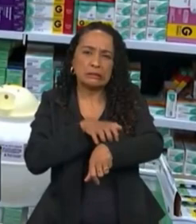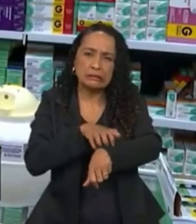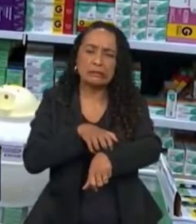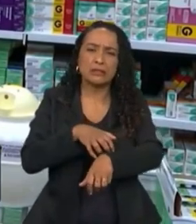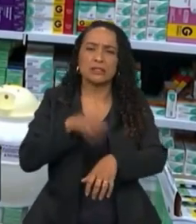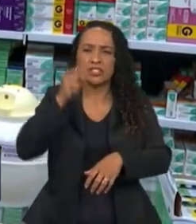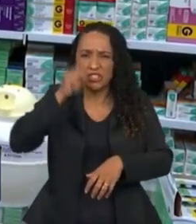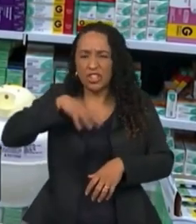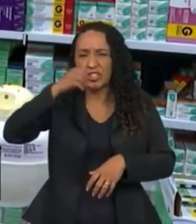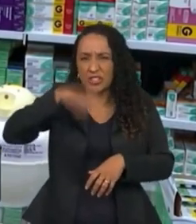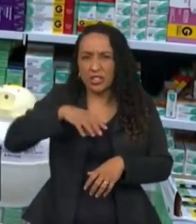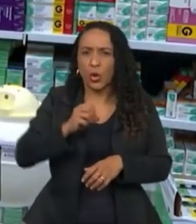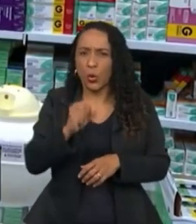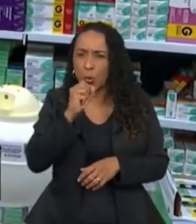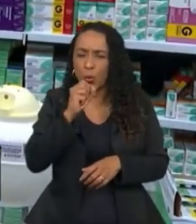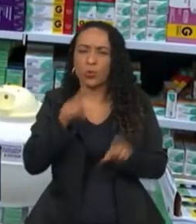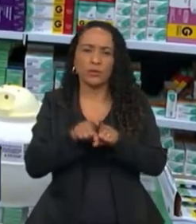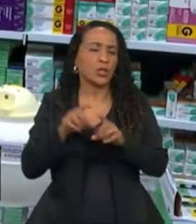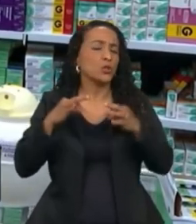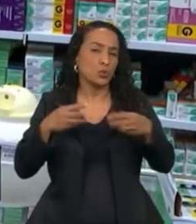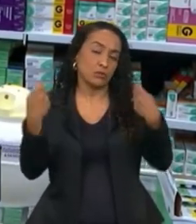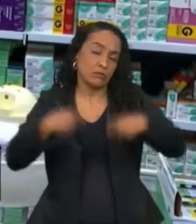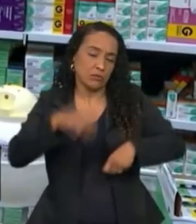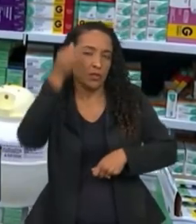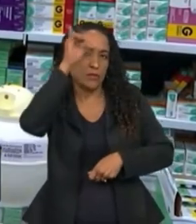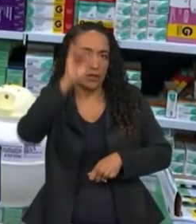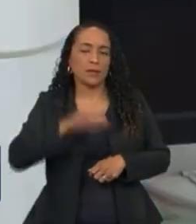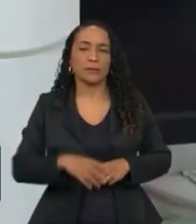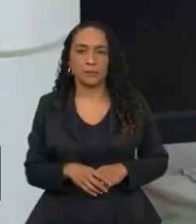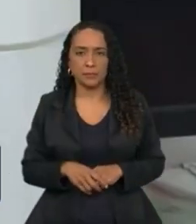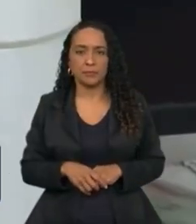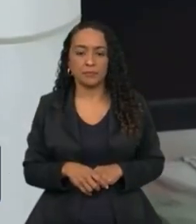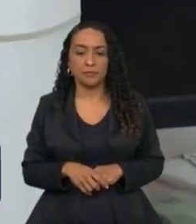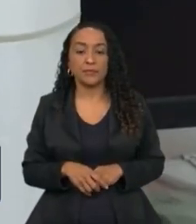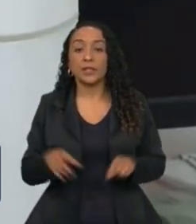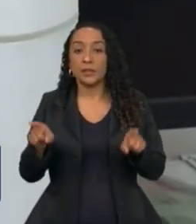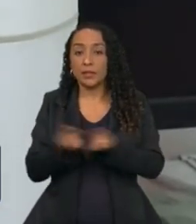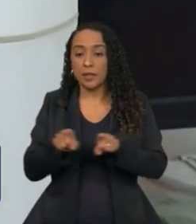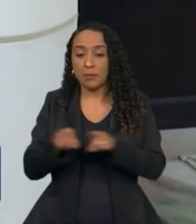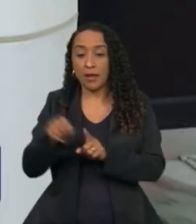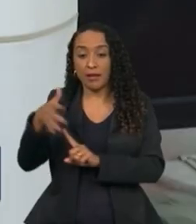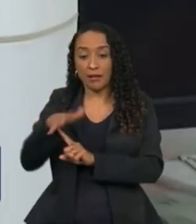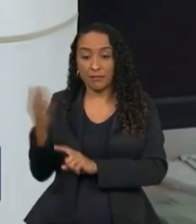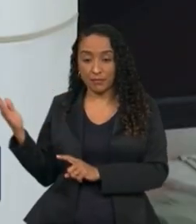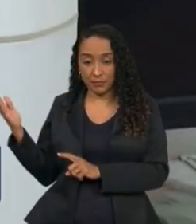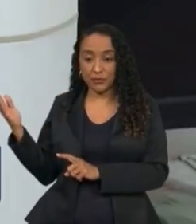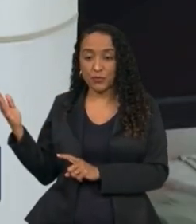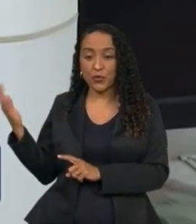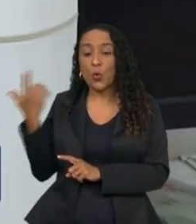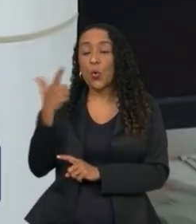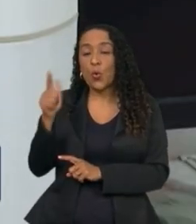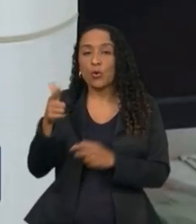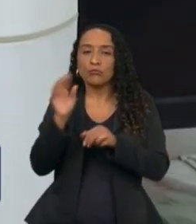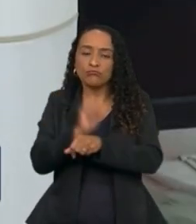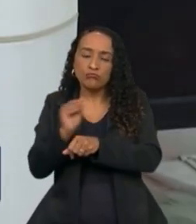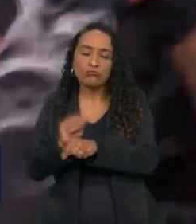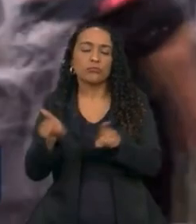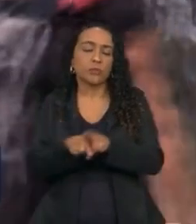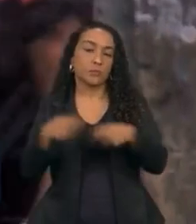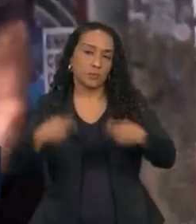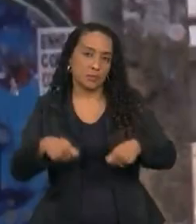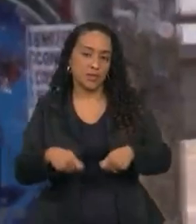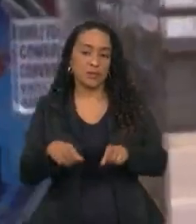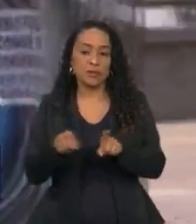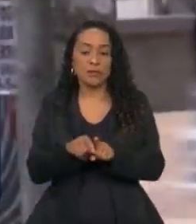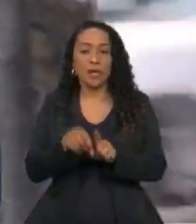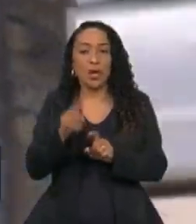espirro, tosse. Tudo isso a gente consegue evitar melhorando um pouco a qualidade do ar. Além do umidificador, outros cuidados devem ser tomados. A